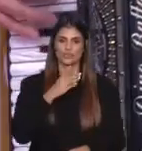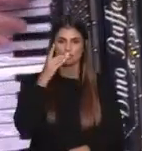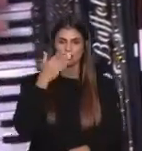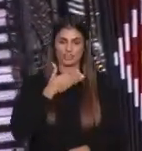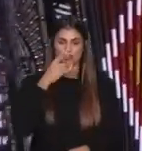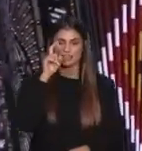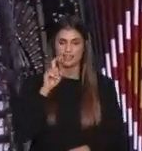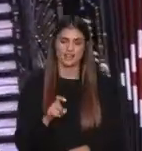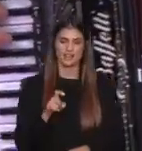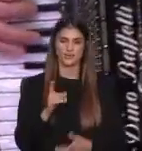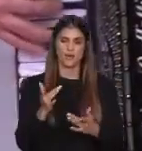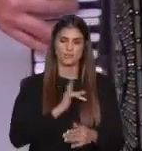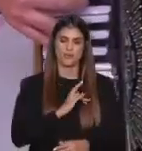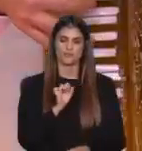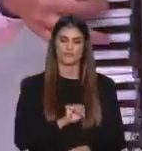teu amor.